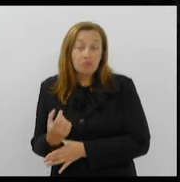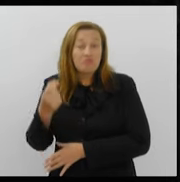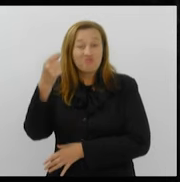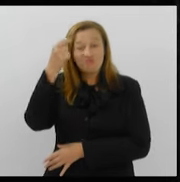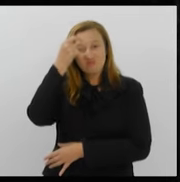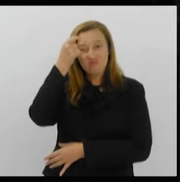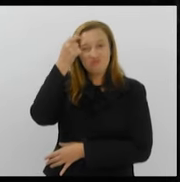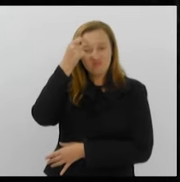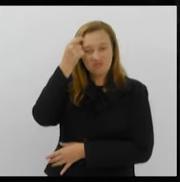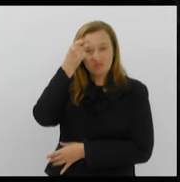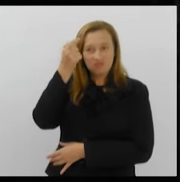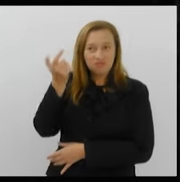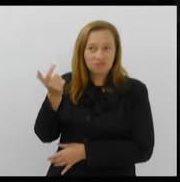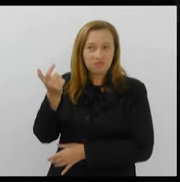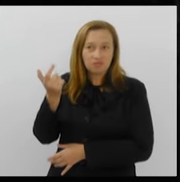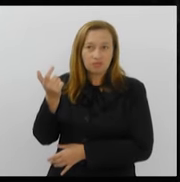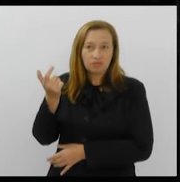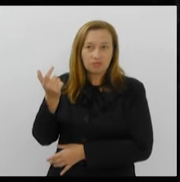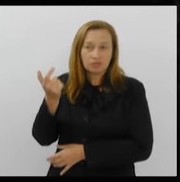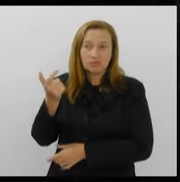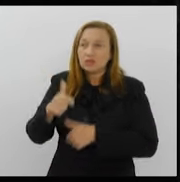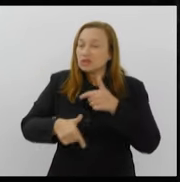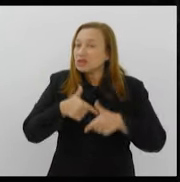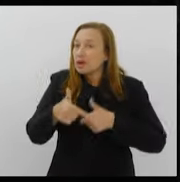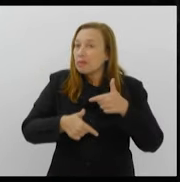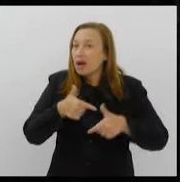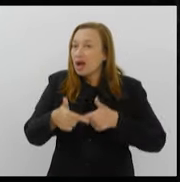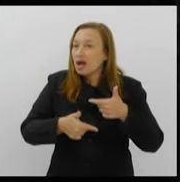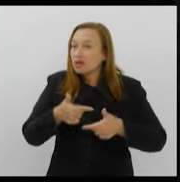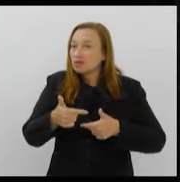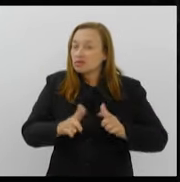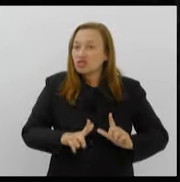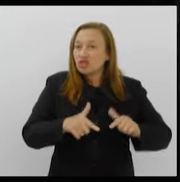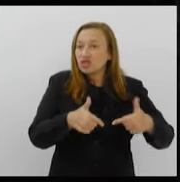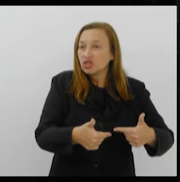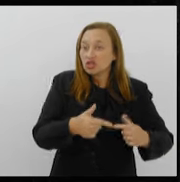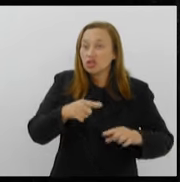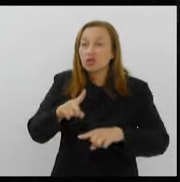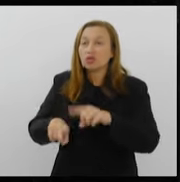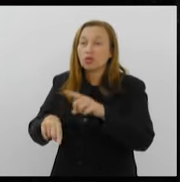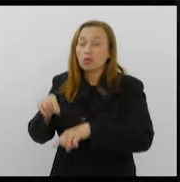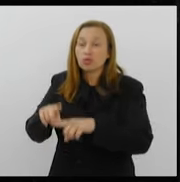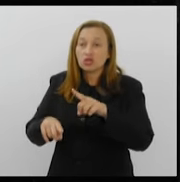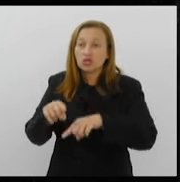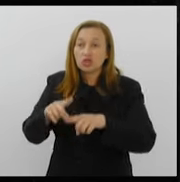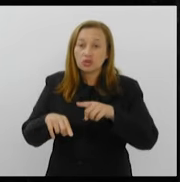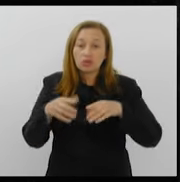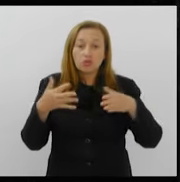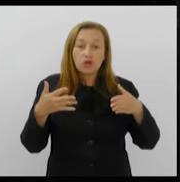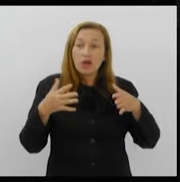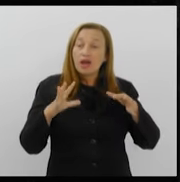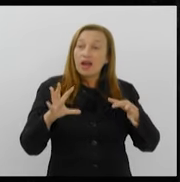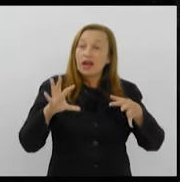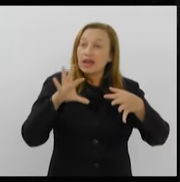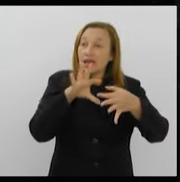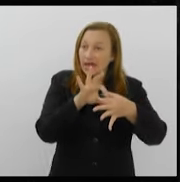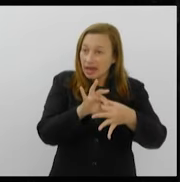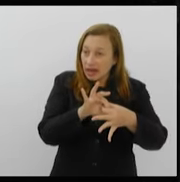consciente de obras, de formas, objetos voltados para